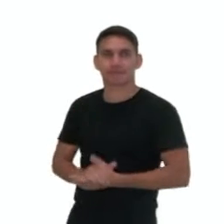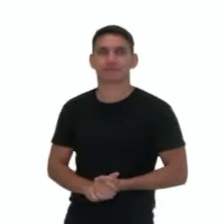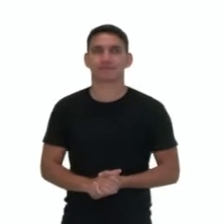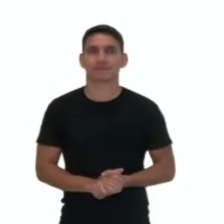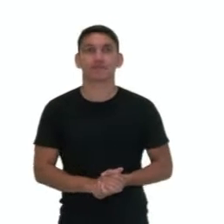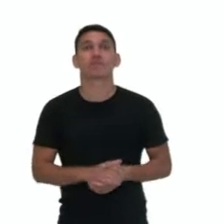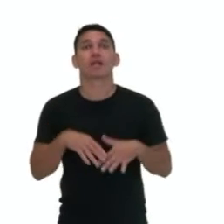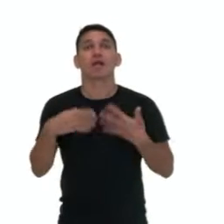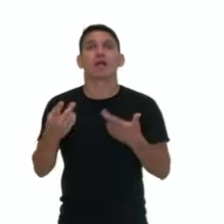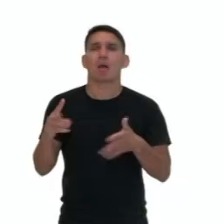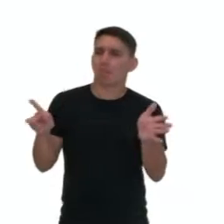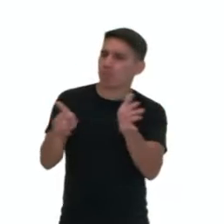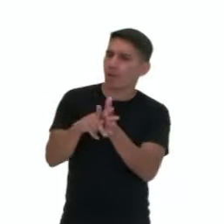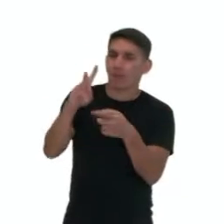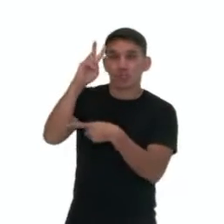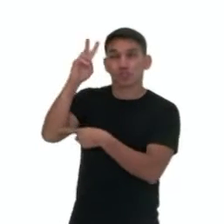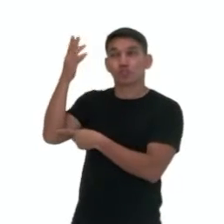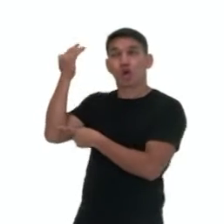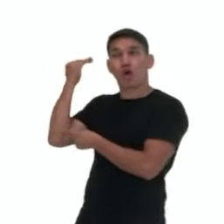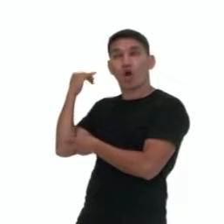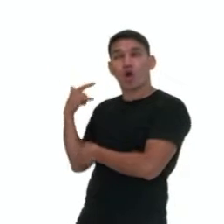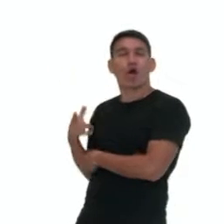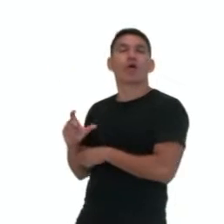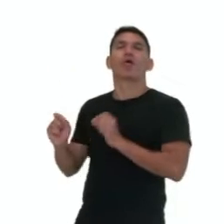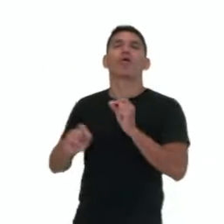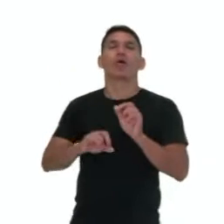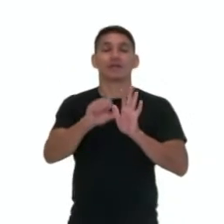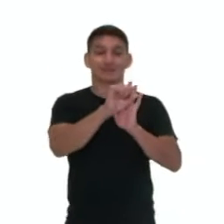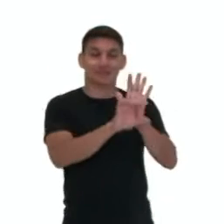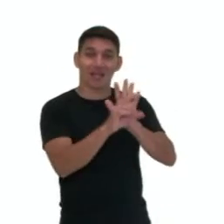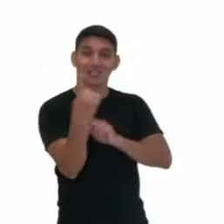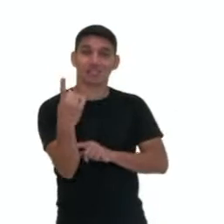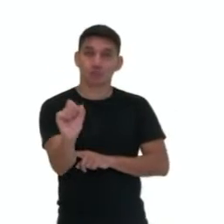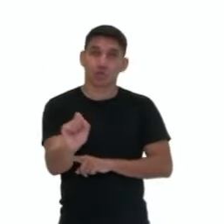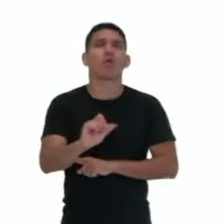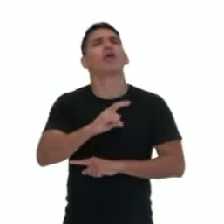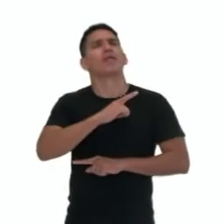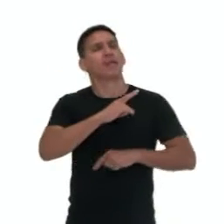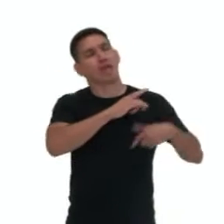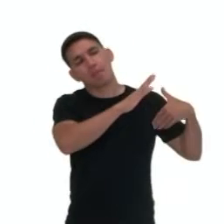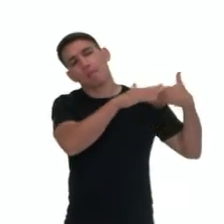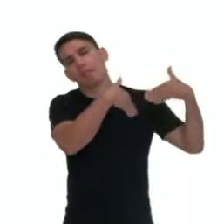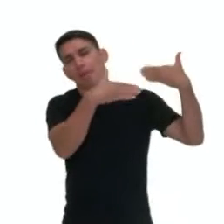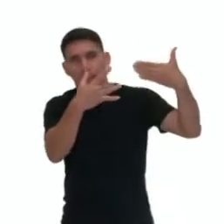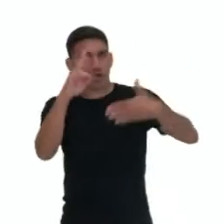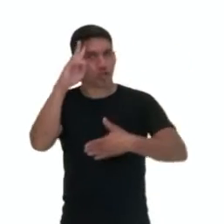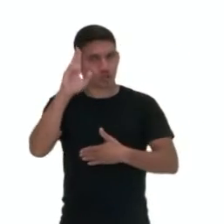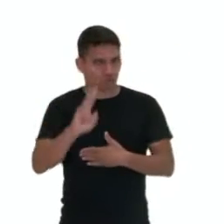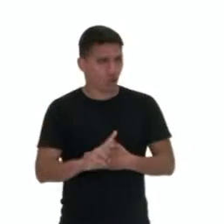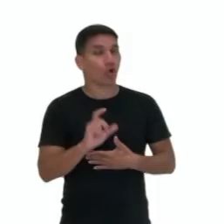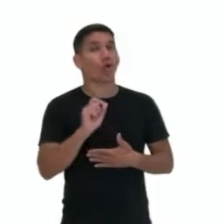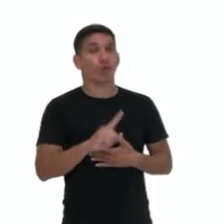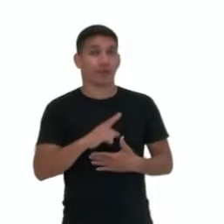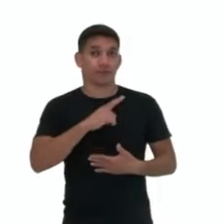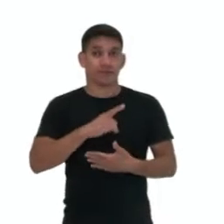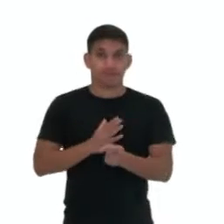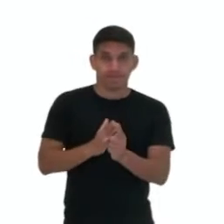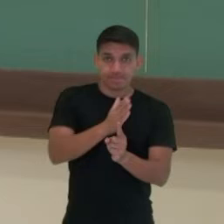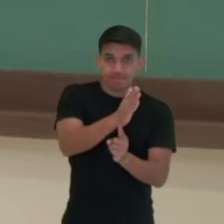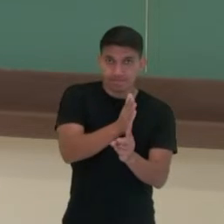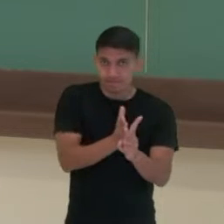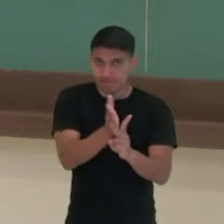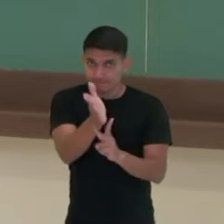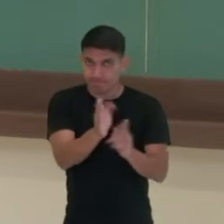E na história, então no século XVIII, no decorrer da história, tá, ela dividiu-se em dois